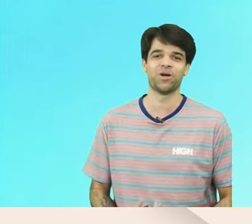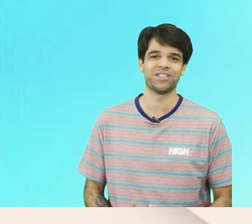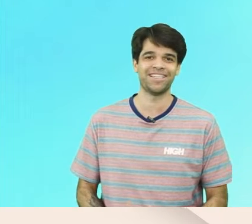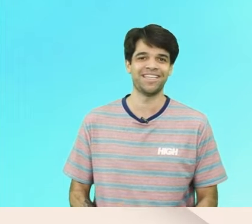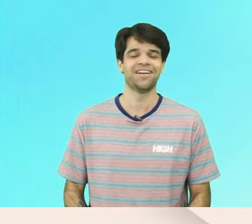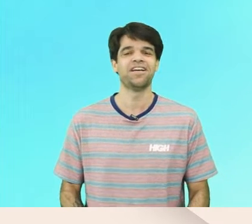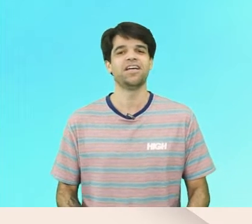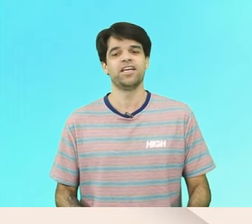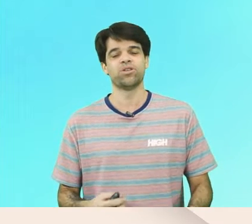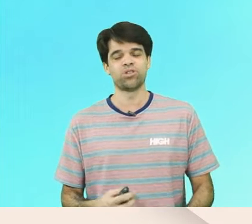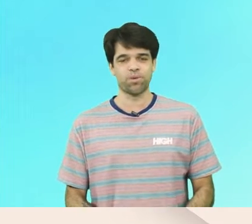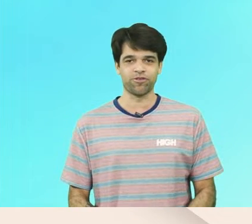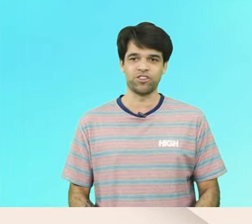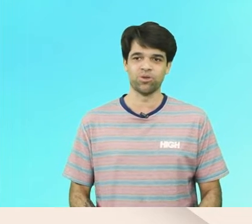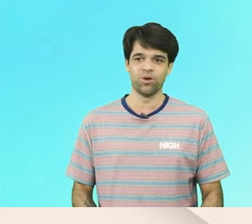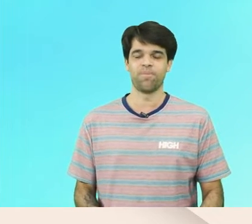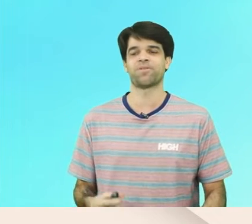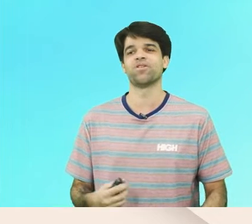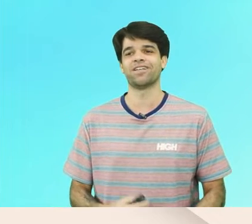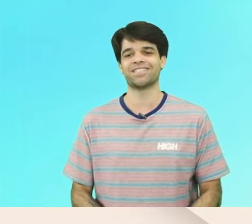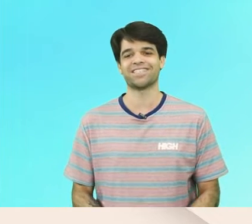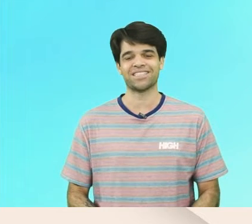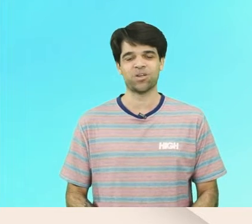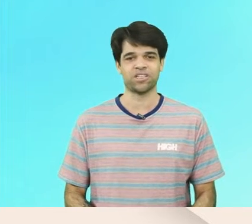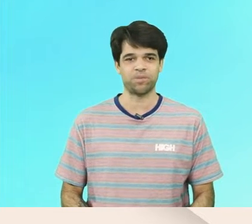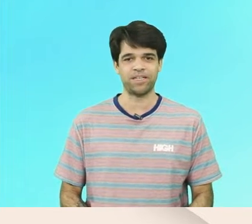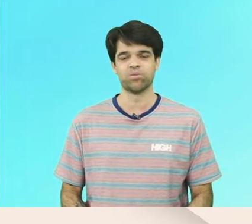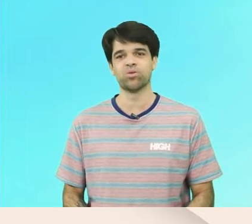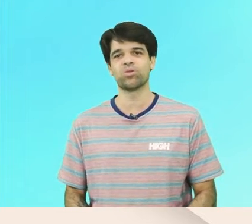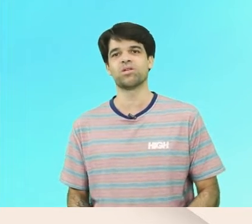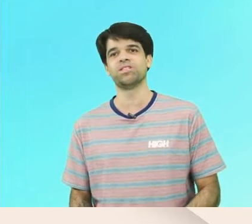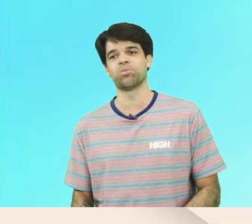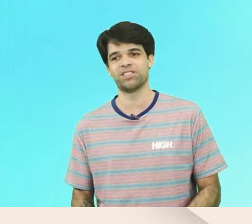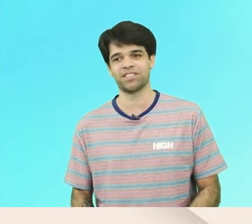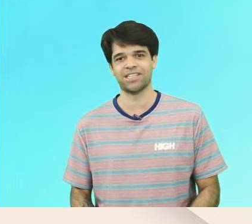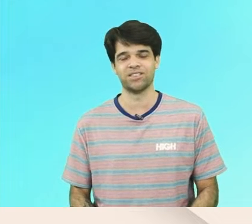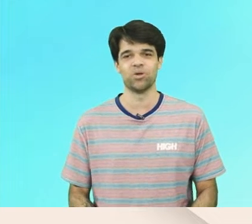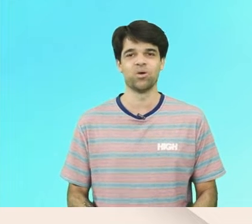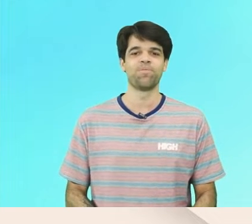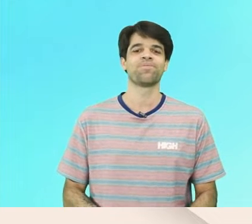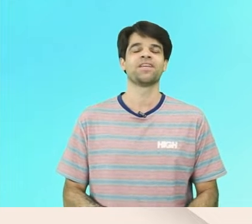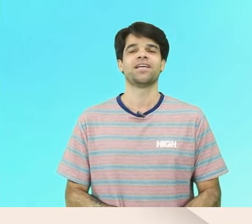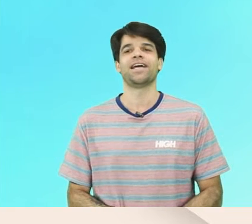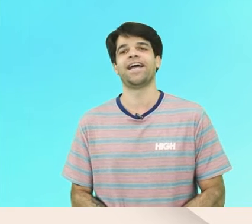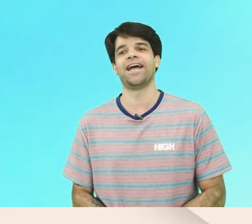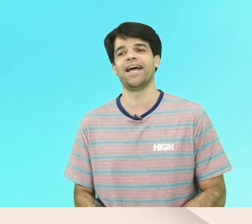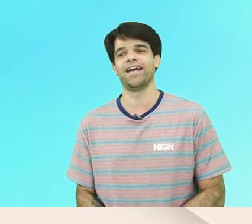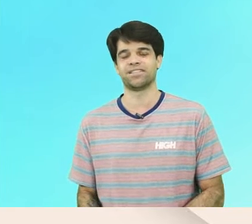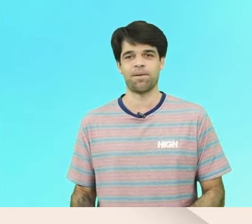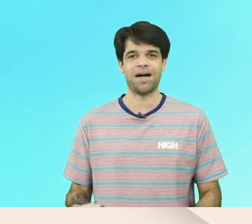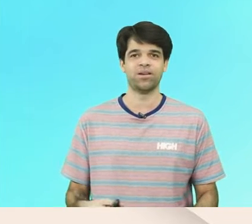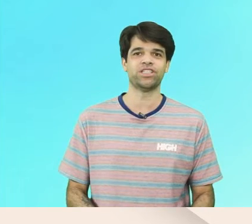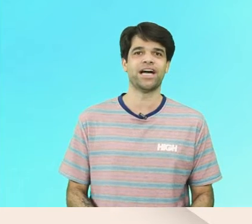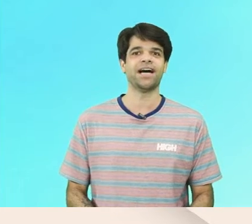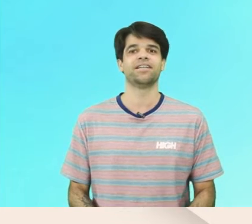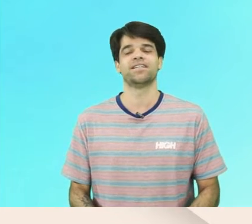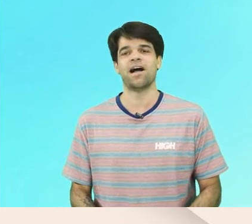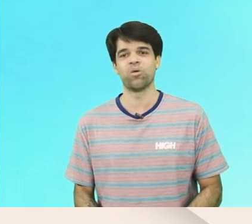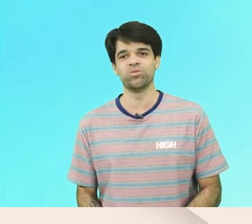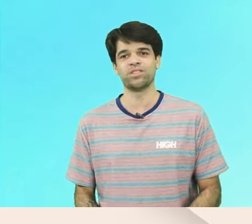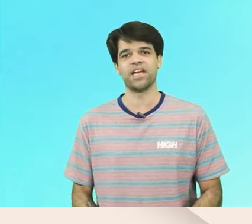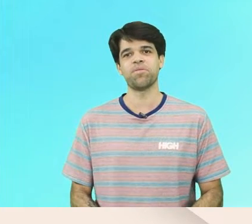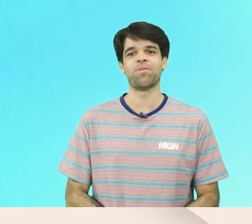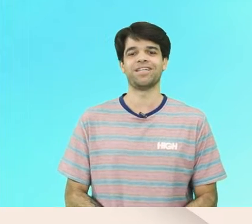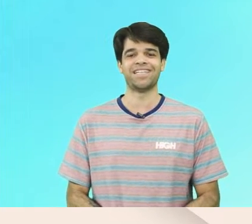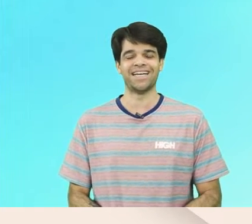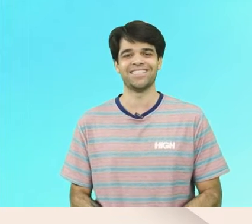rapidinho, quem é que sou eu aqui? Eu sou professor da Universidade Católica de Pernambuco, também sou pesquisador, trabalho já